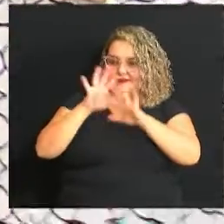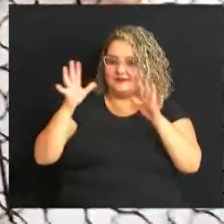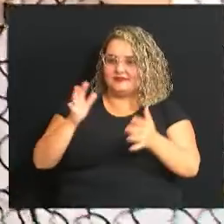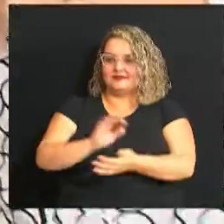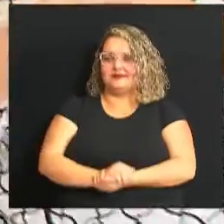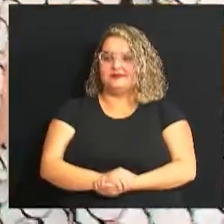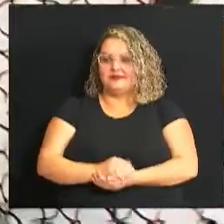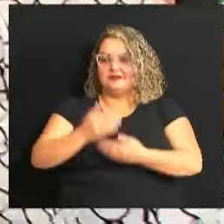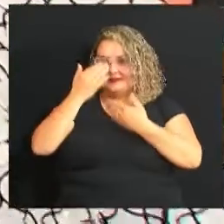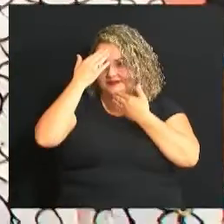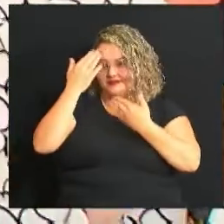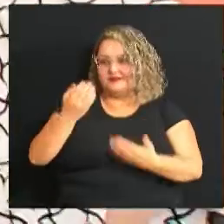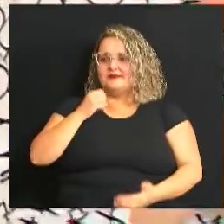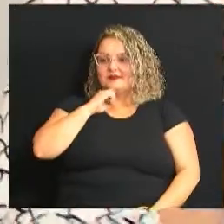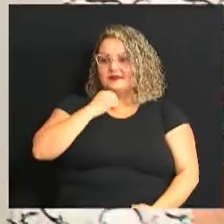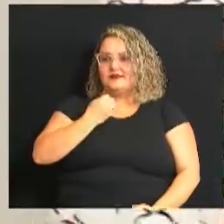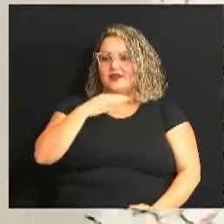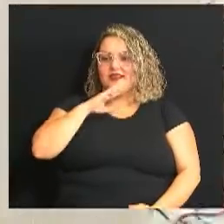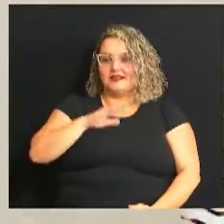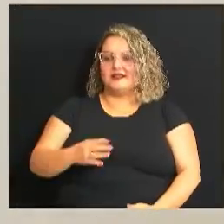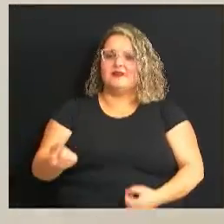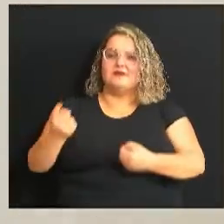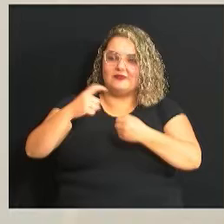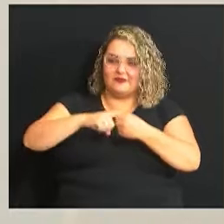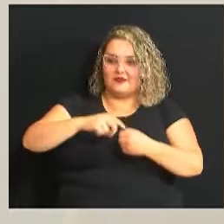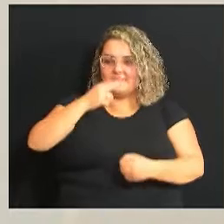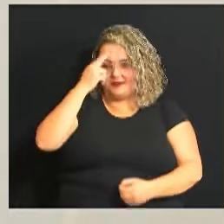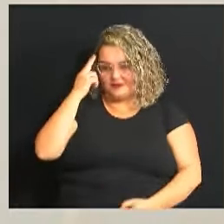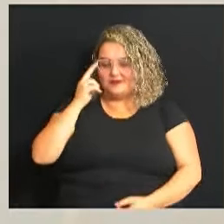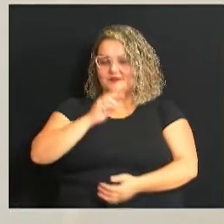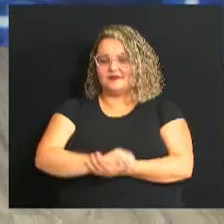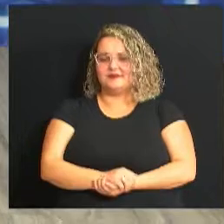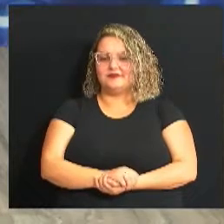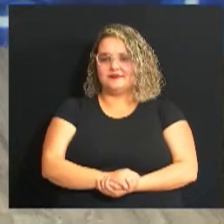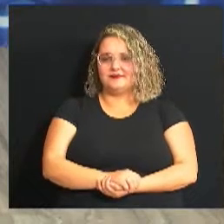Boa tarde a todos. Bom, eu volto com você, Gabriel Castro.